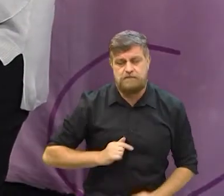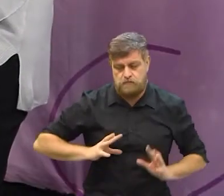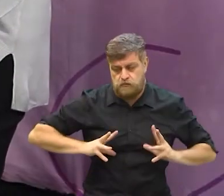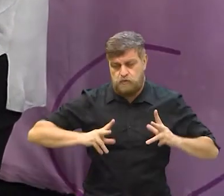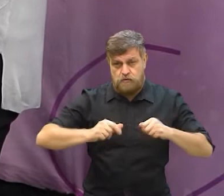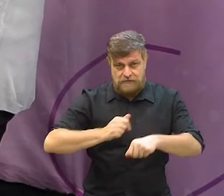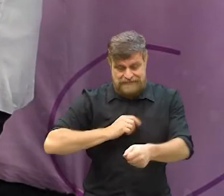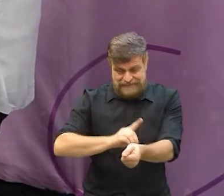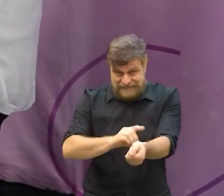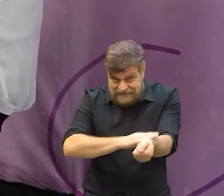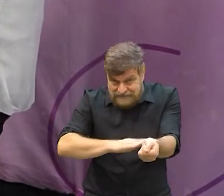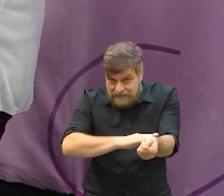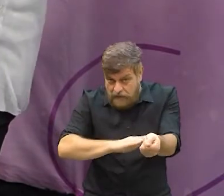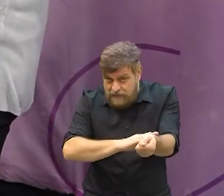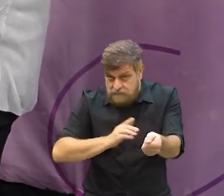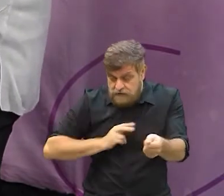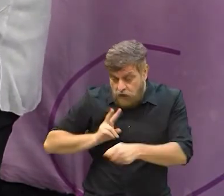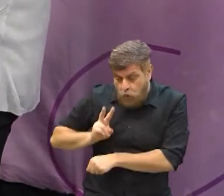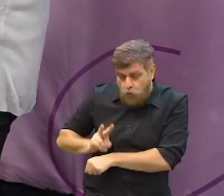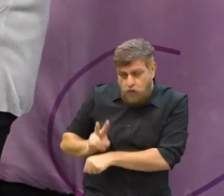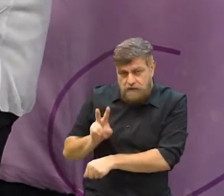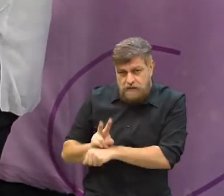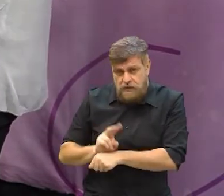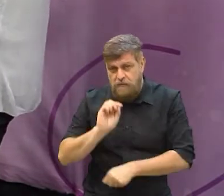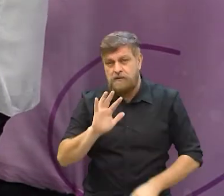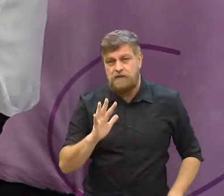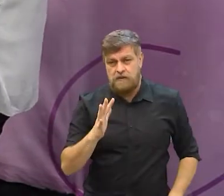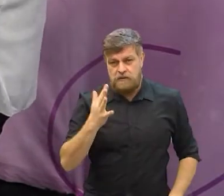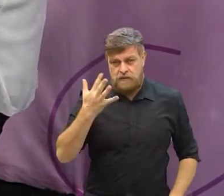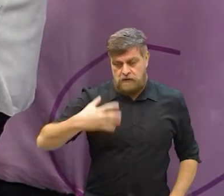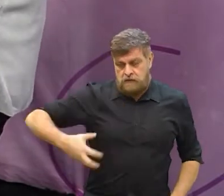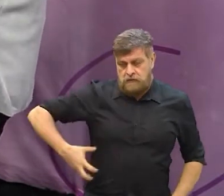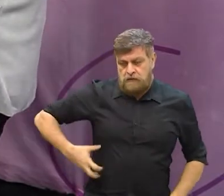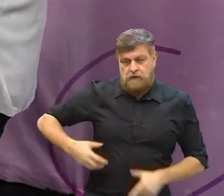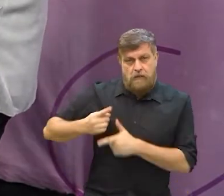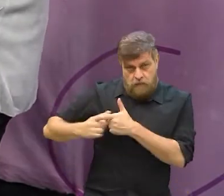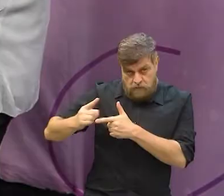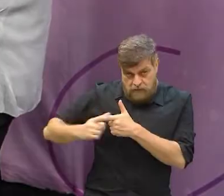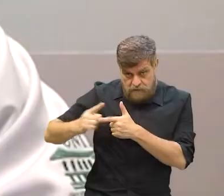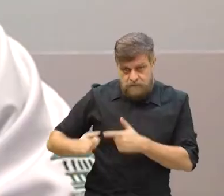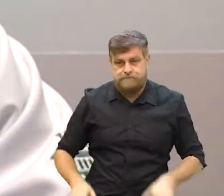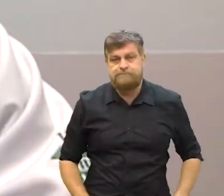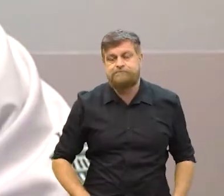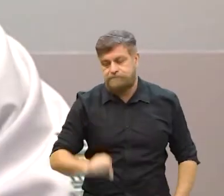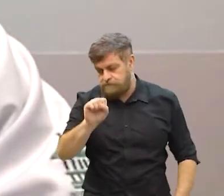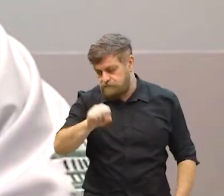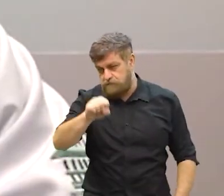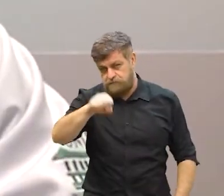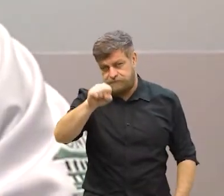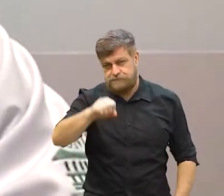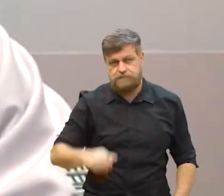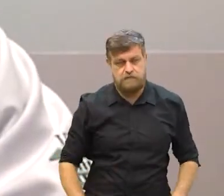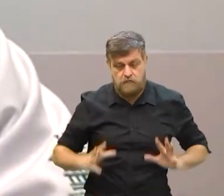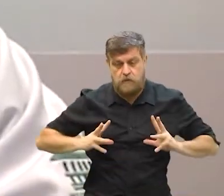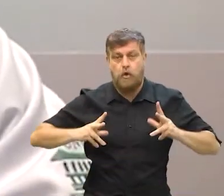Doutor, todo mundo que tem diabetes precisa ter esse cuidado ou pode vir a desenvolver aí um problema renal? Com certeza. Não